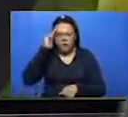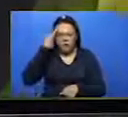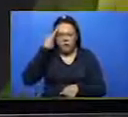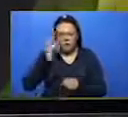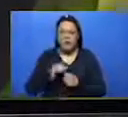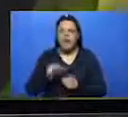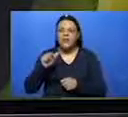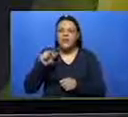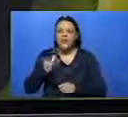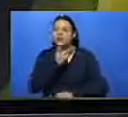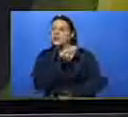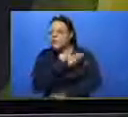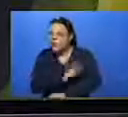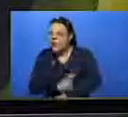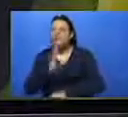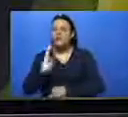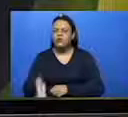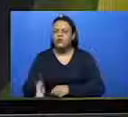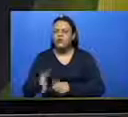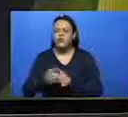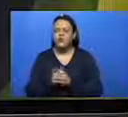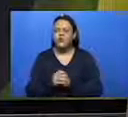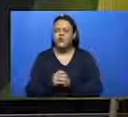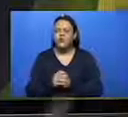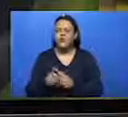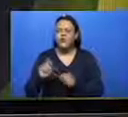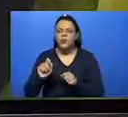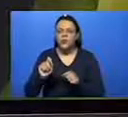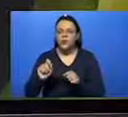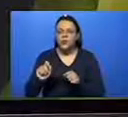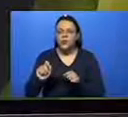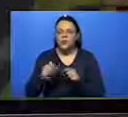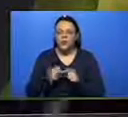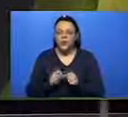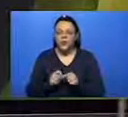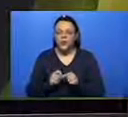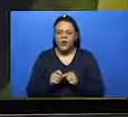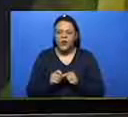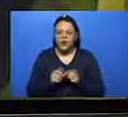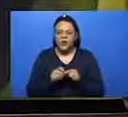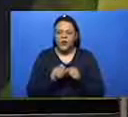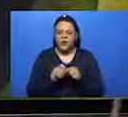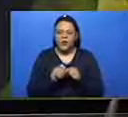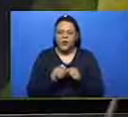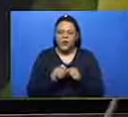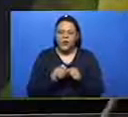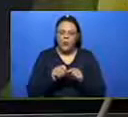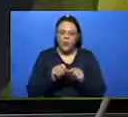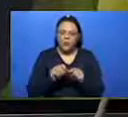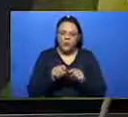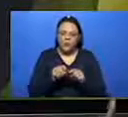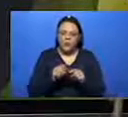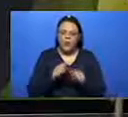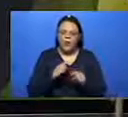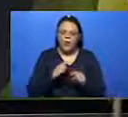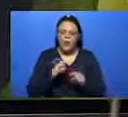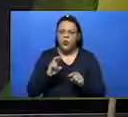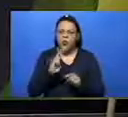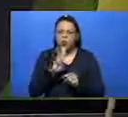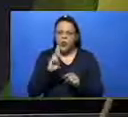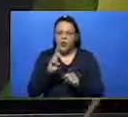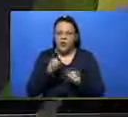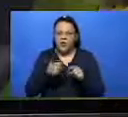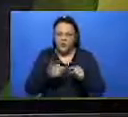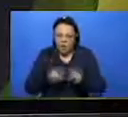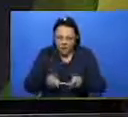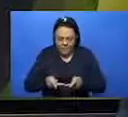tipo. Bom, o gráfico de setor é aquele que a gente chama também gráfico de pizza.